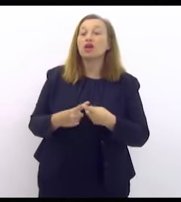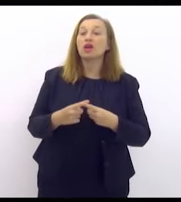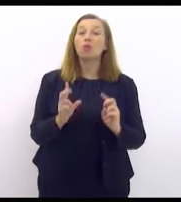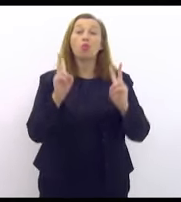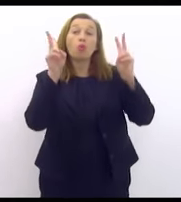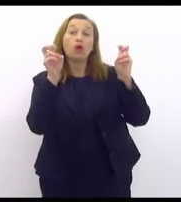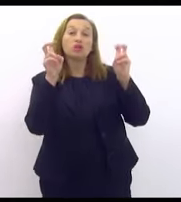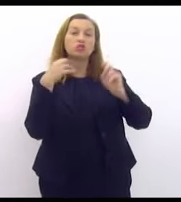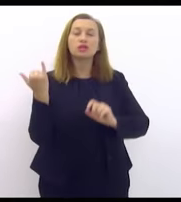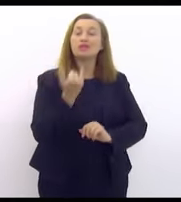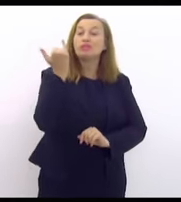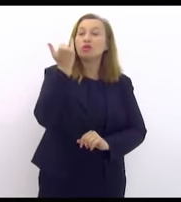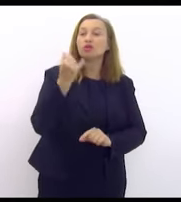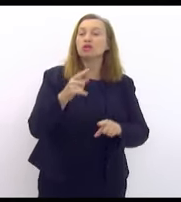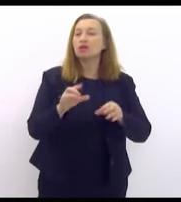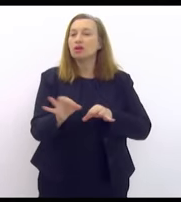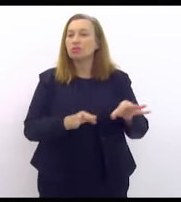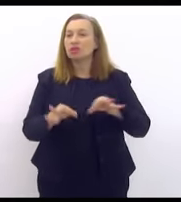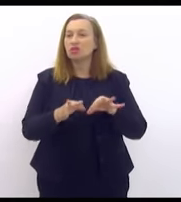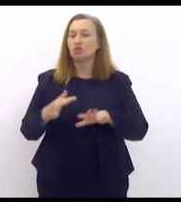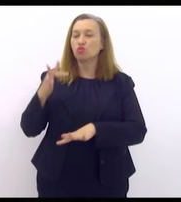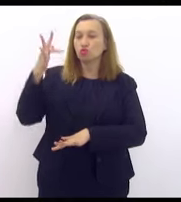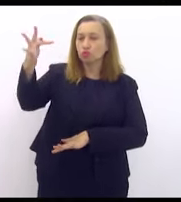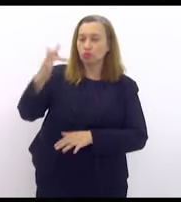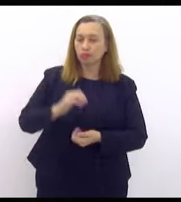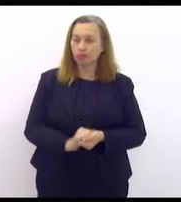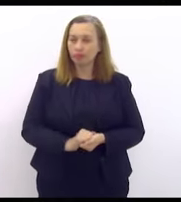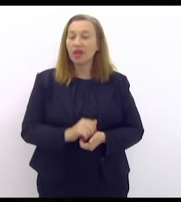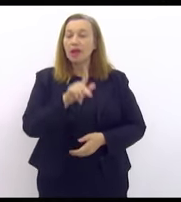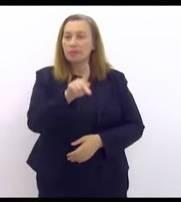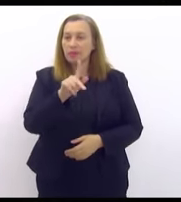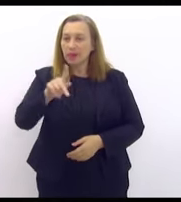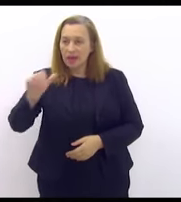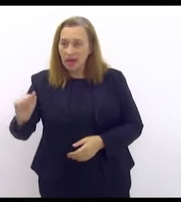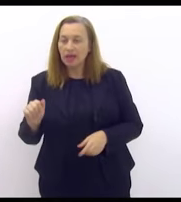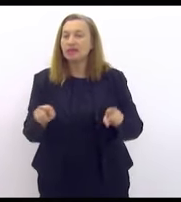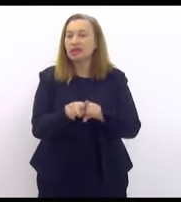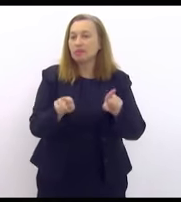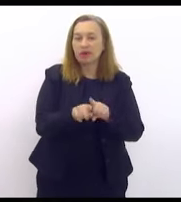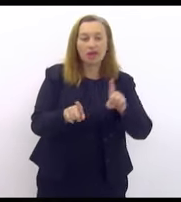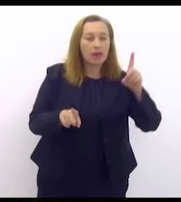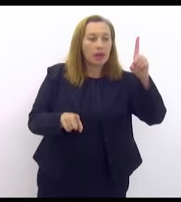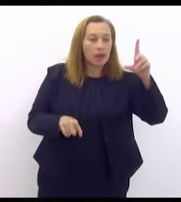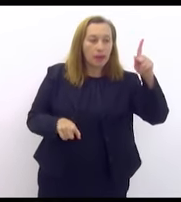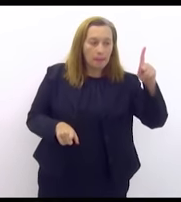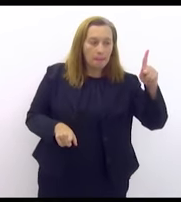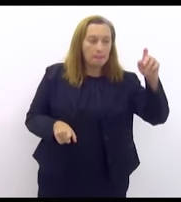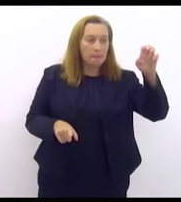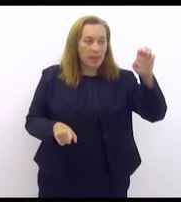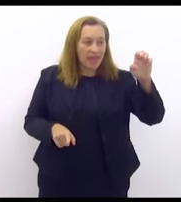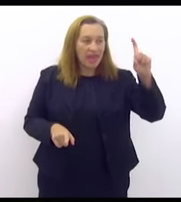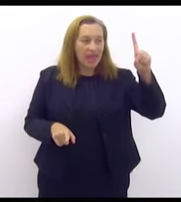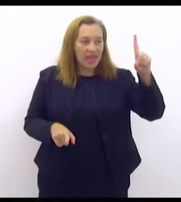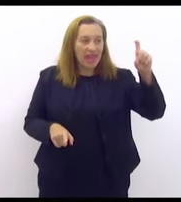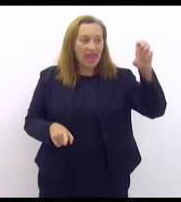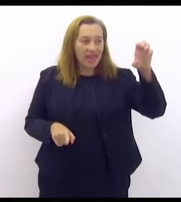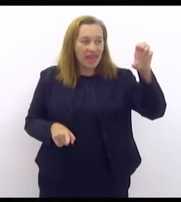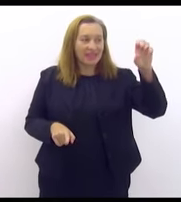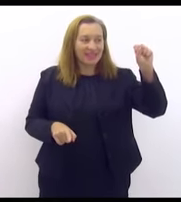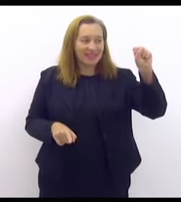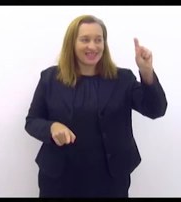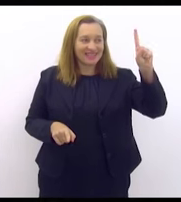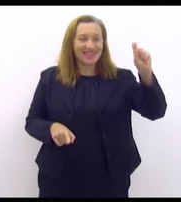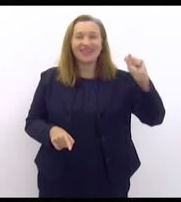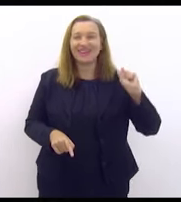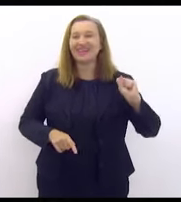assunto muito importante, que é o planejamento futuro. Tanto o PPA quanto o PEDES cumprem as exigências legais. O que preocupa é que a